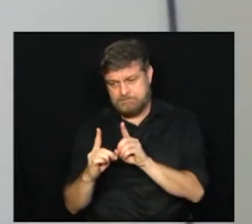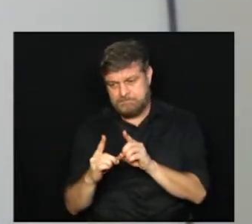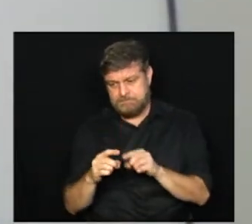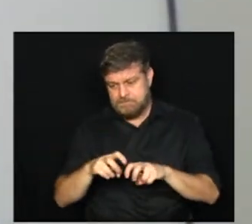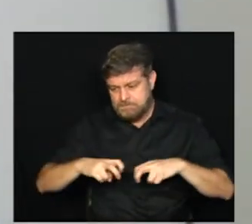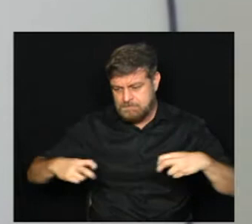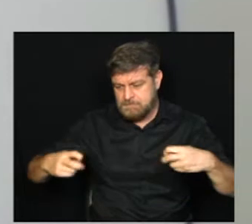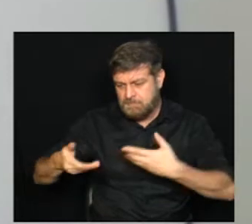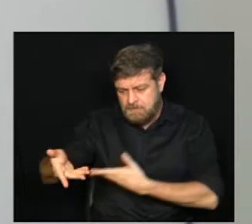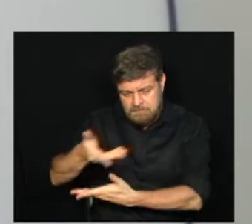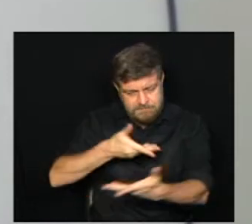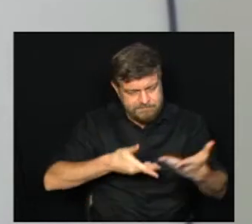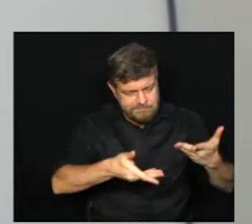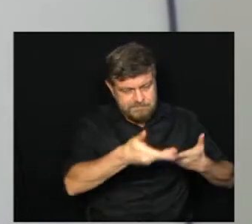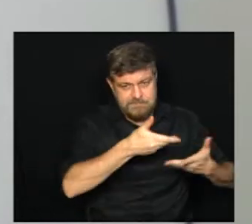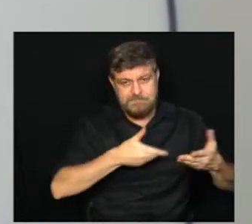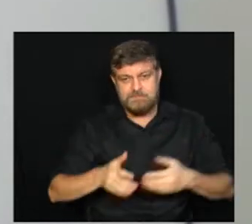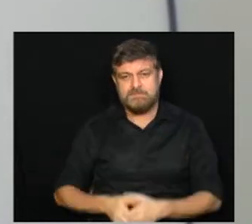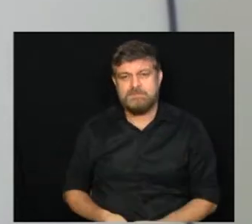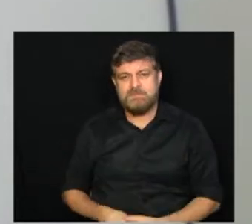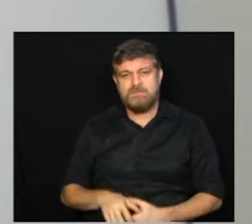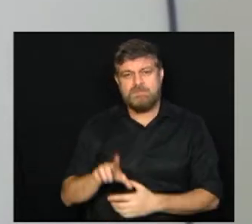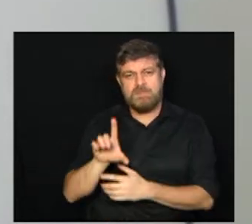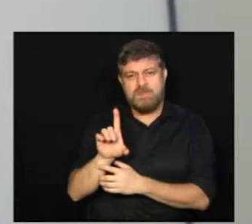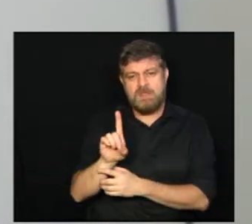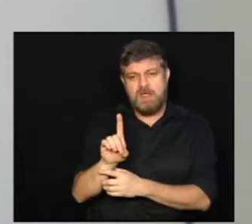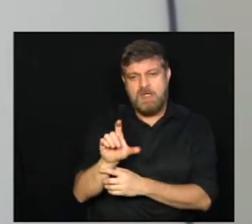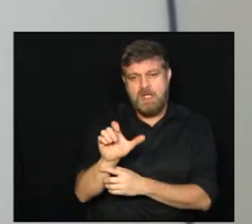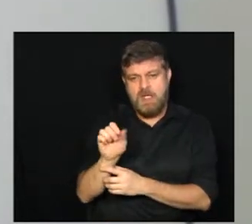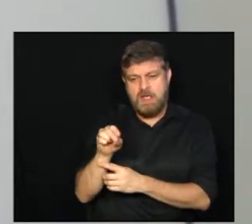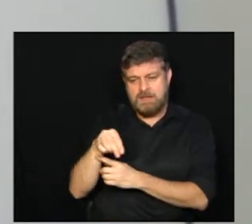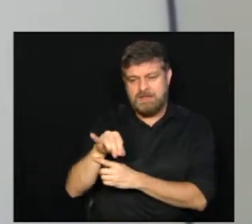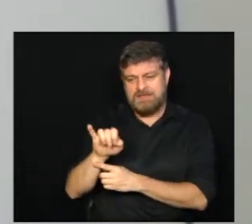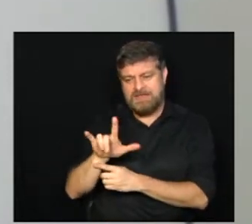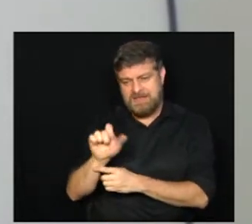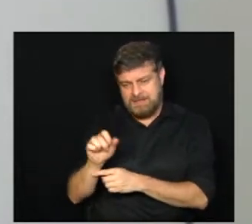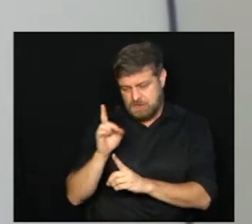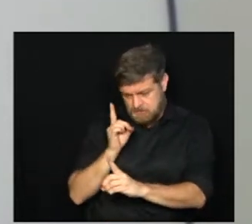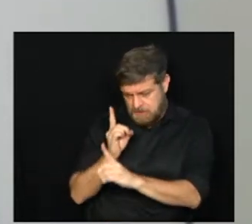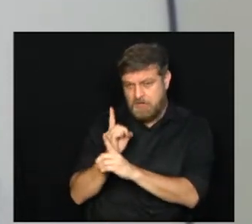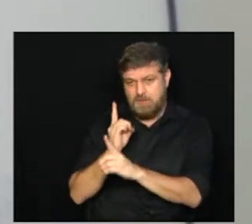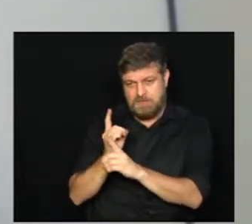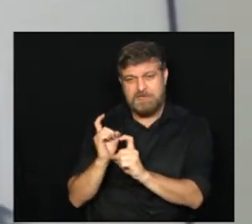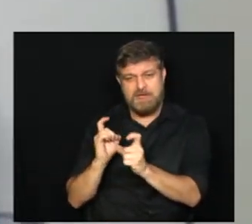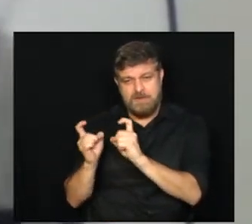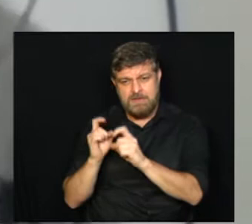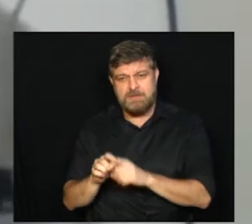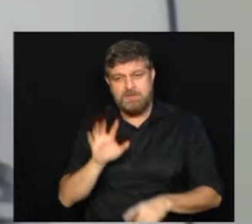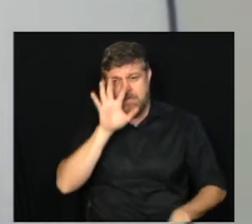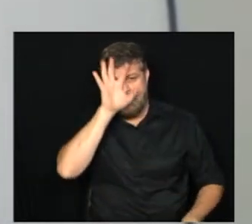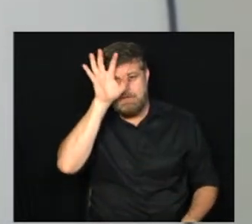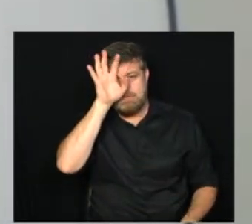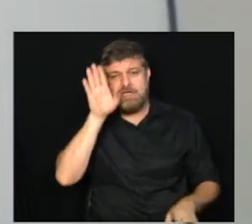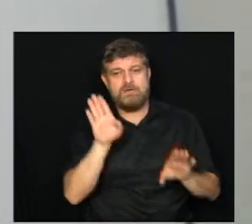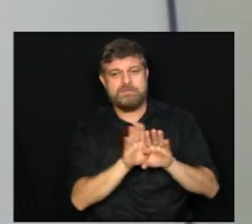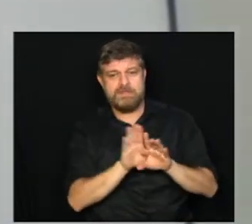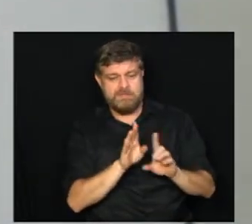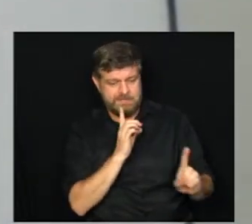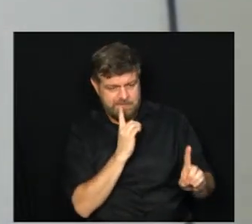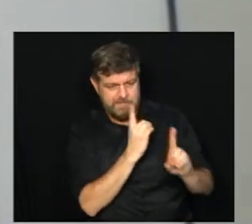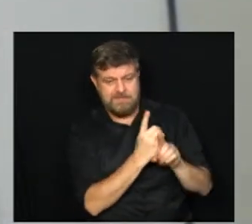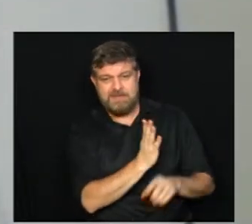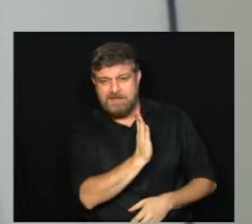A Daniela eu encontrei numa reunião de intersetorial na Noroeste, o Tiago eu encontrei outro dia numa reunião